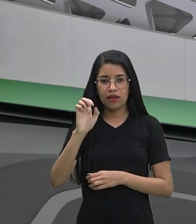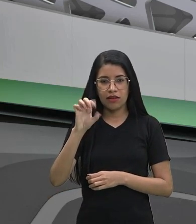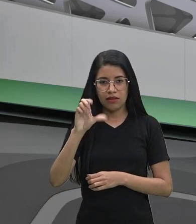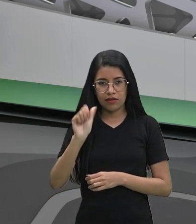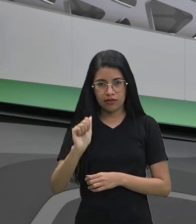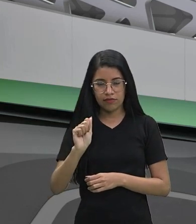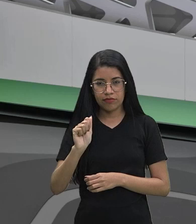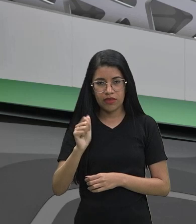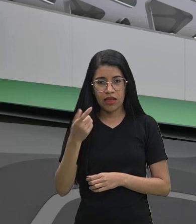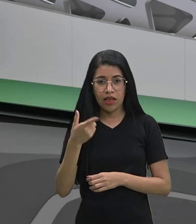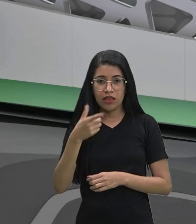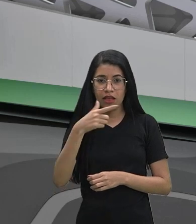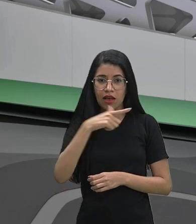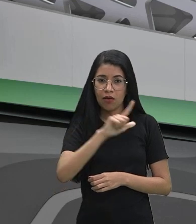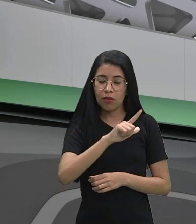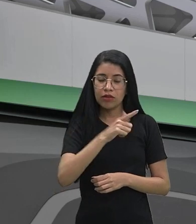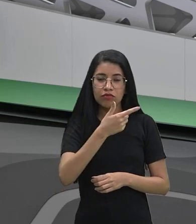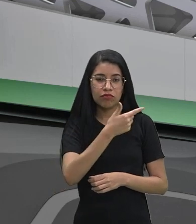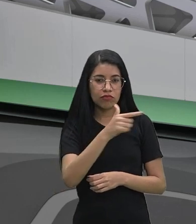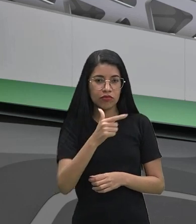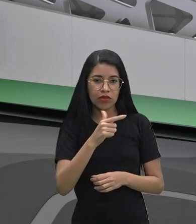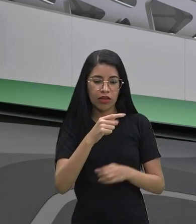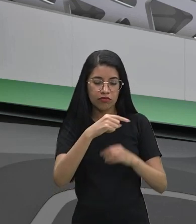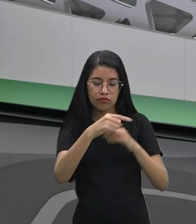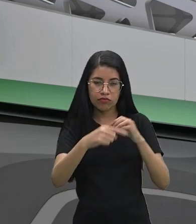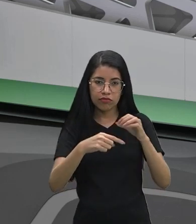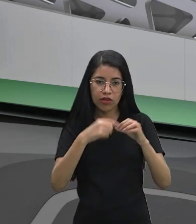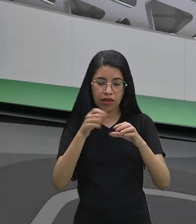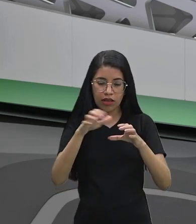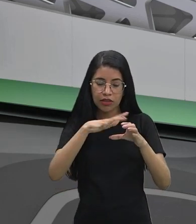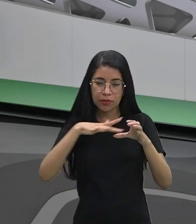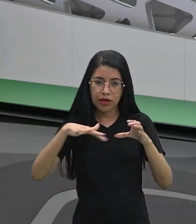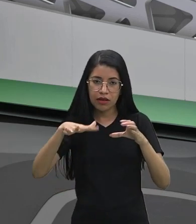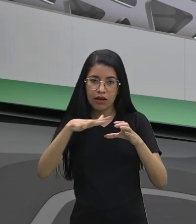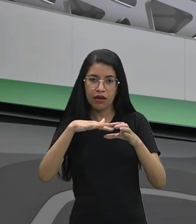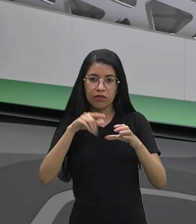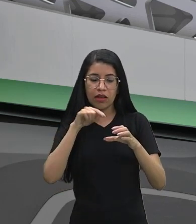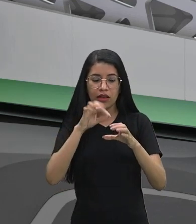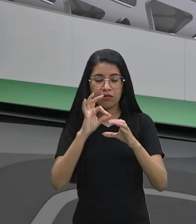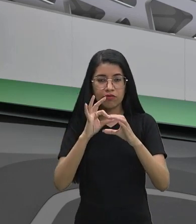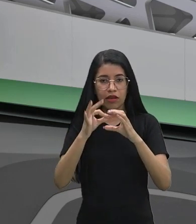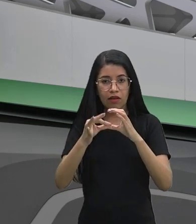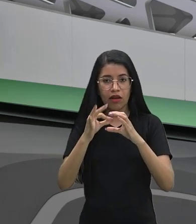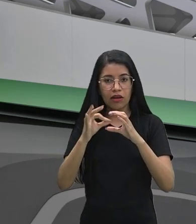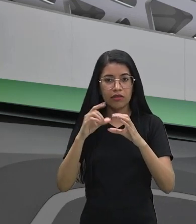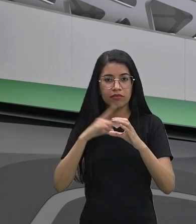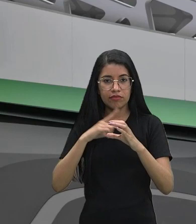tenho carioteca. O material genético está espalhado no citoplasma. E na célula eucarionte?